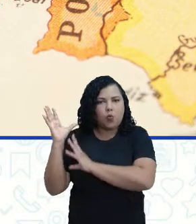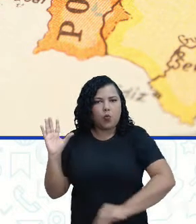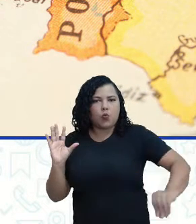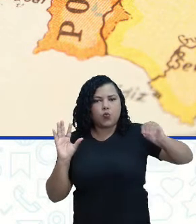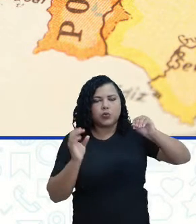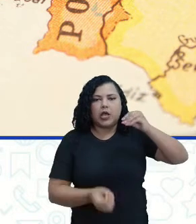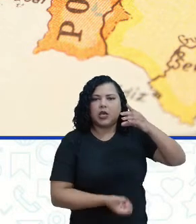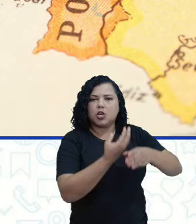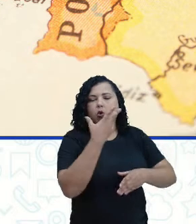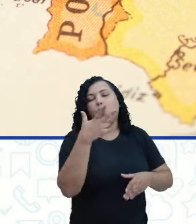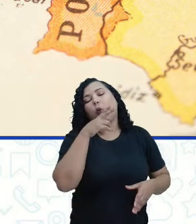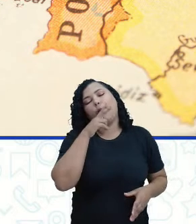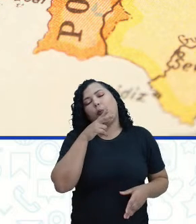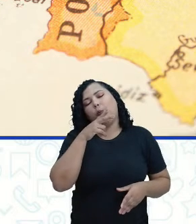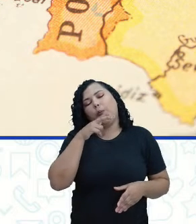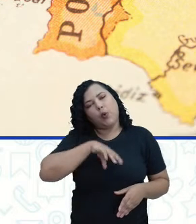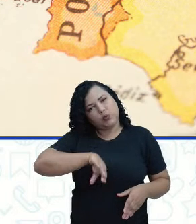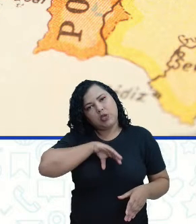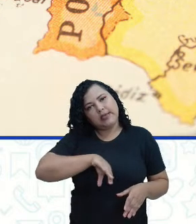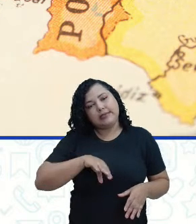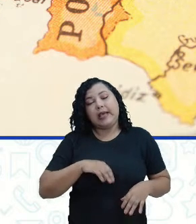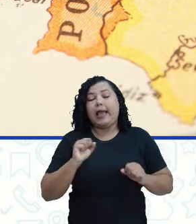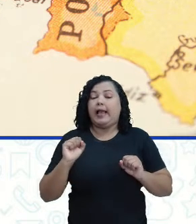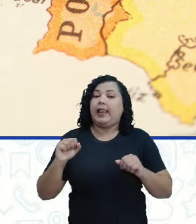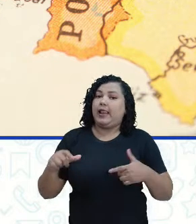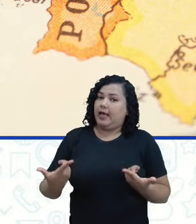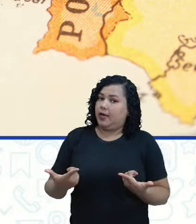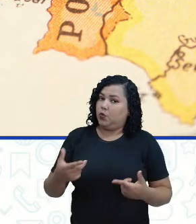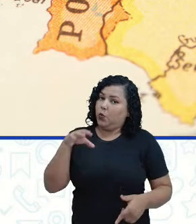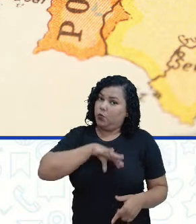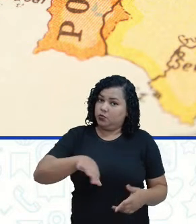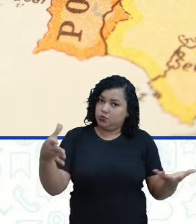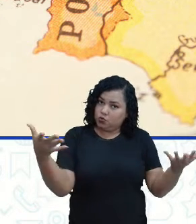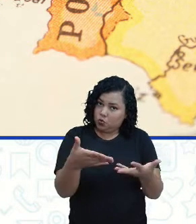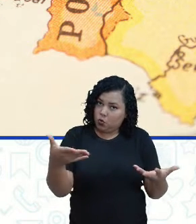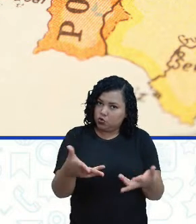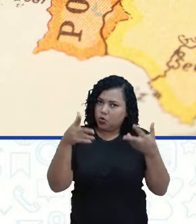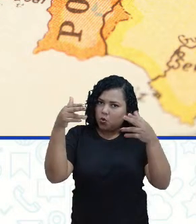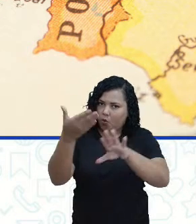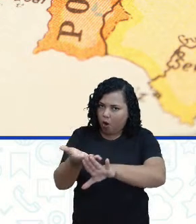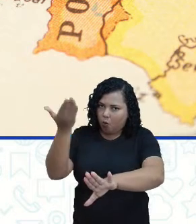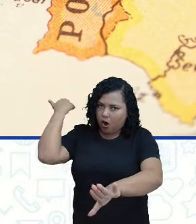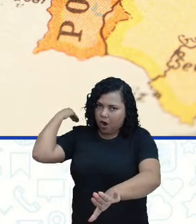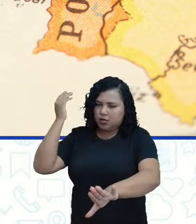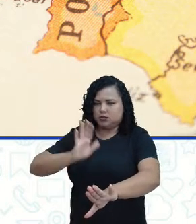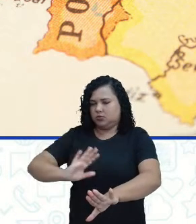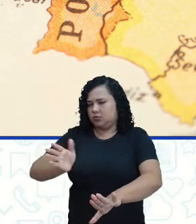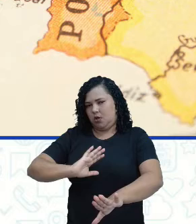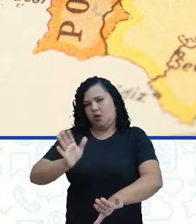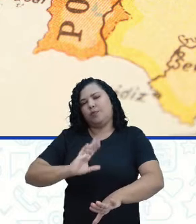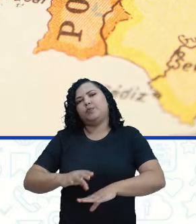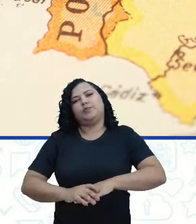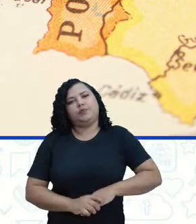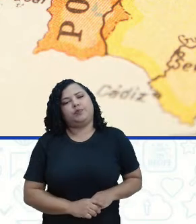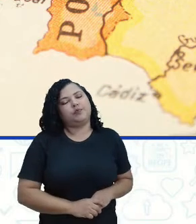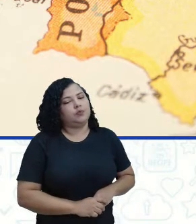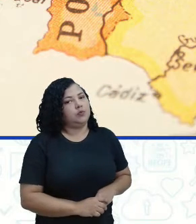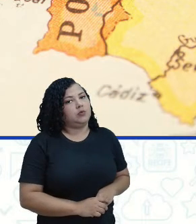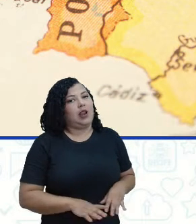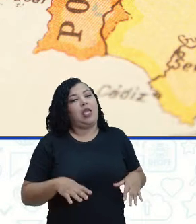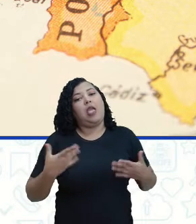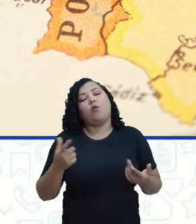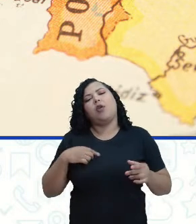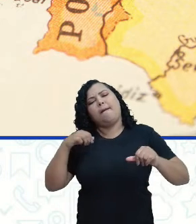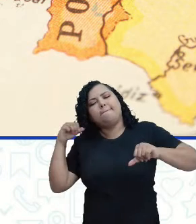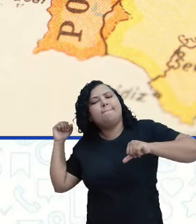o português falado hoje no Brasil, ele não é o mesmo português falado há milhões de séculos atrás, né? Ele é resultado de